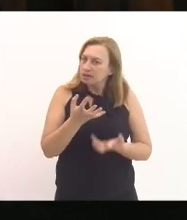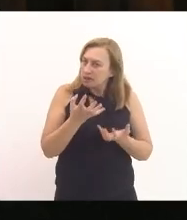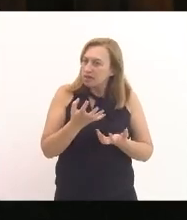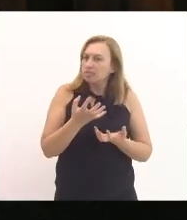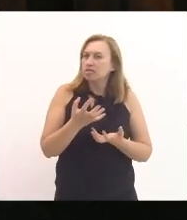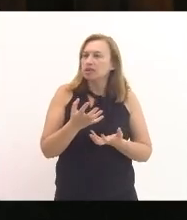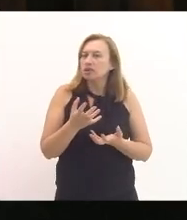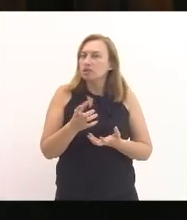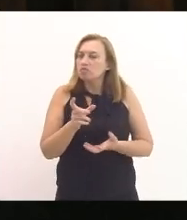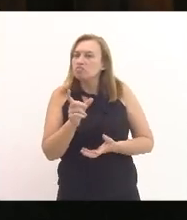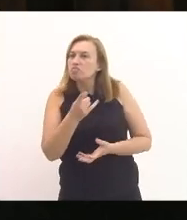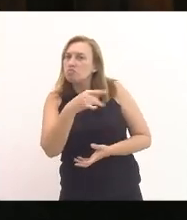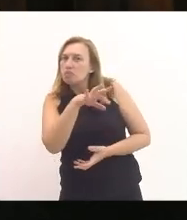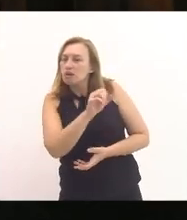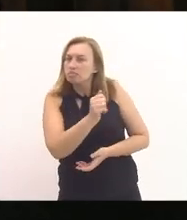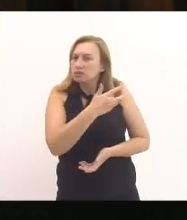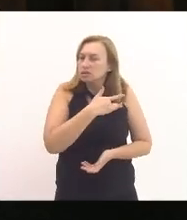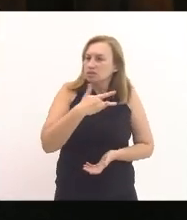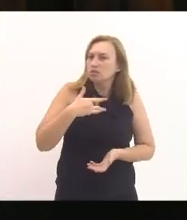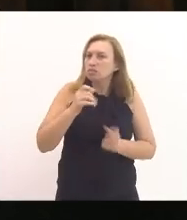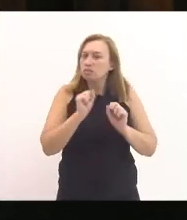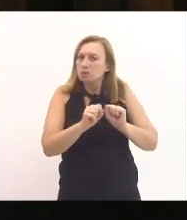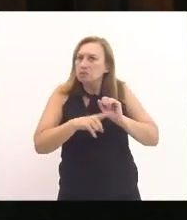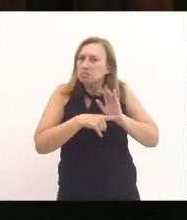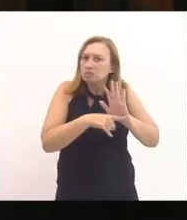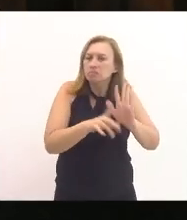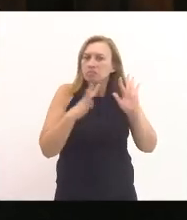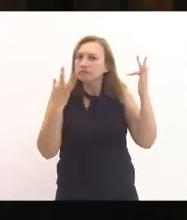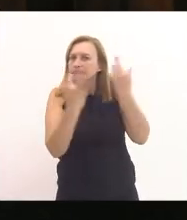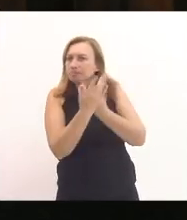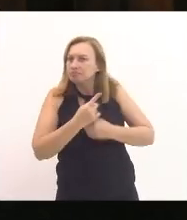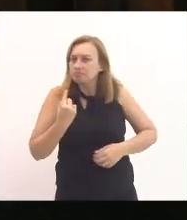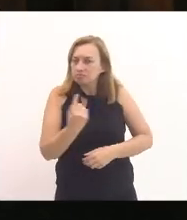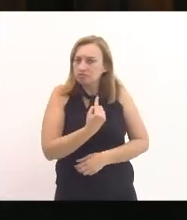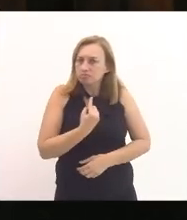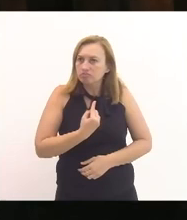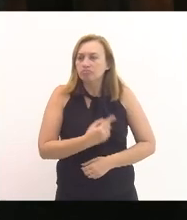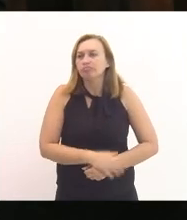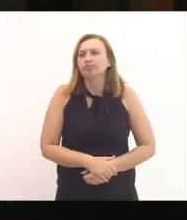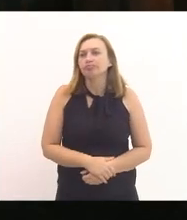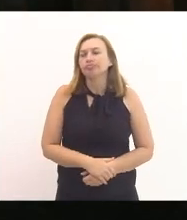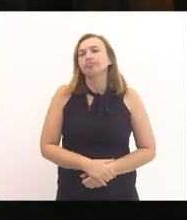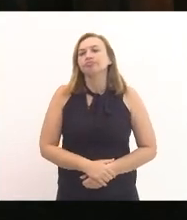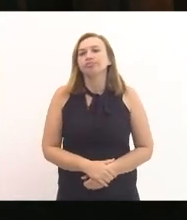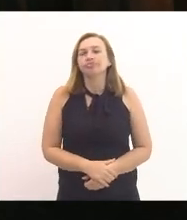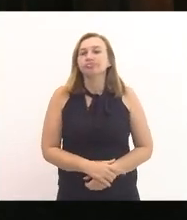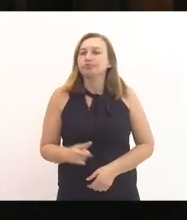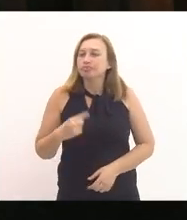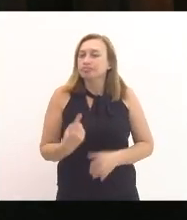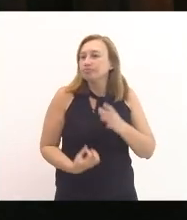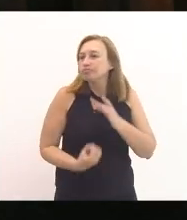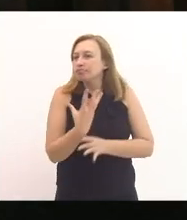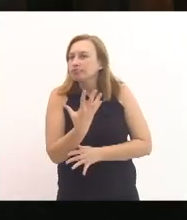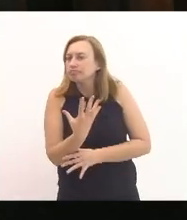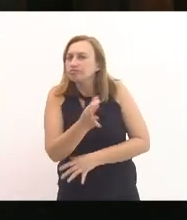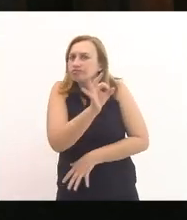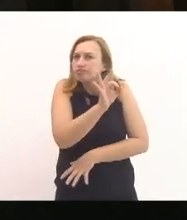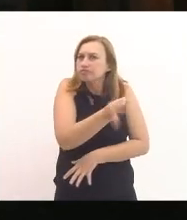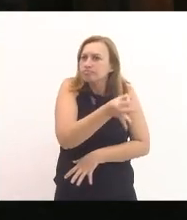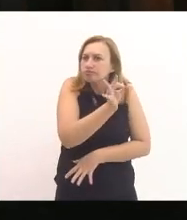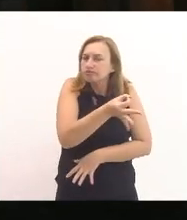plano de saúde que possa na verdade atender nossa família Então seria de bom alvitre e aí Nós criamos